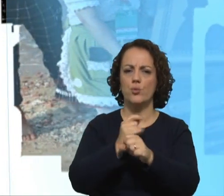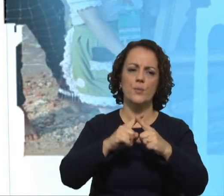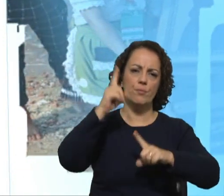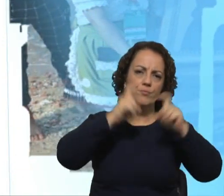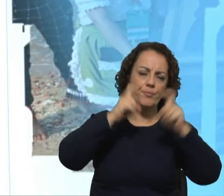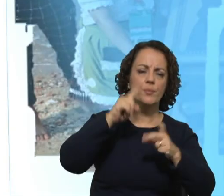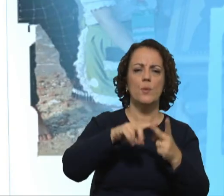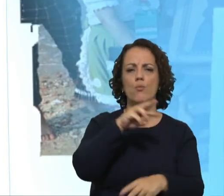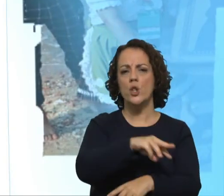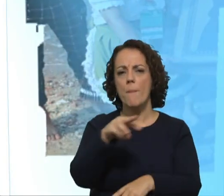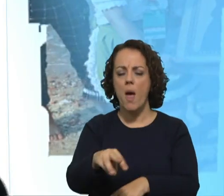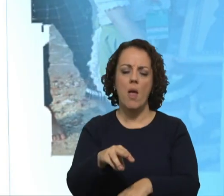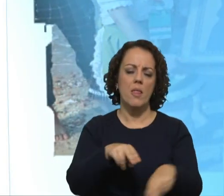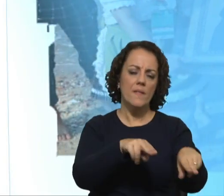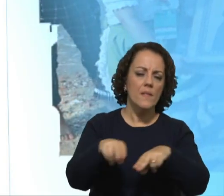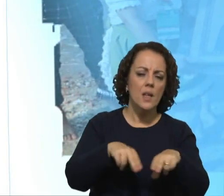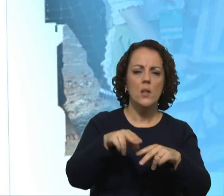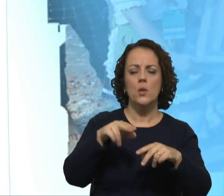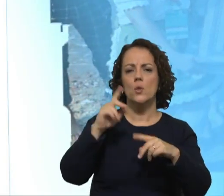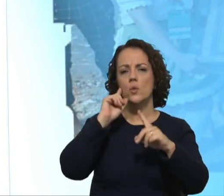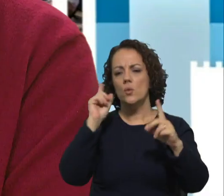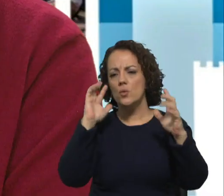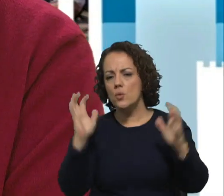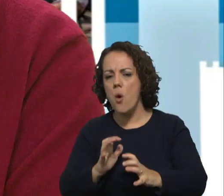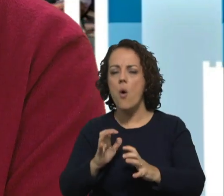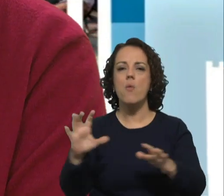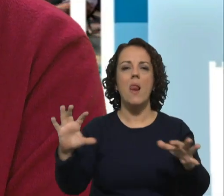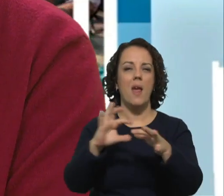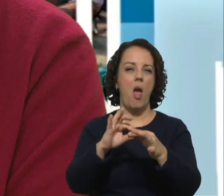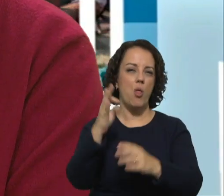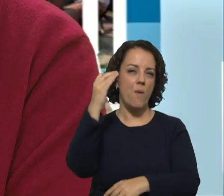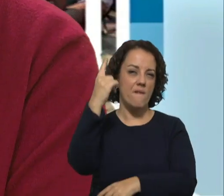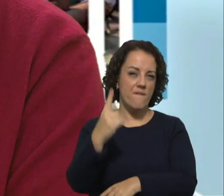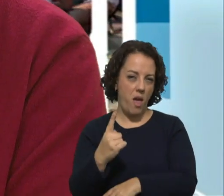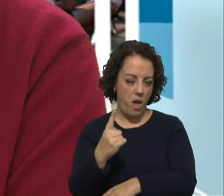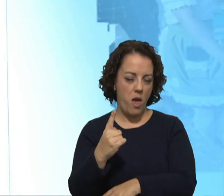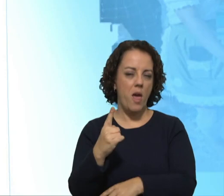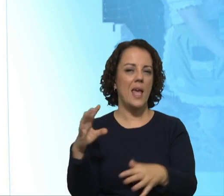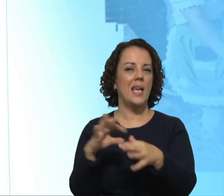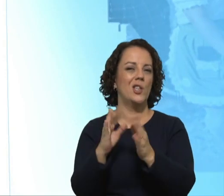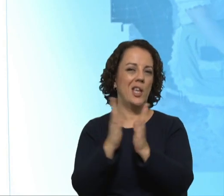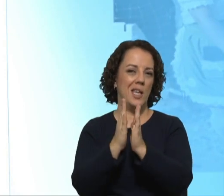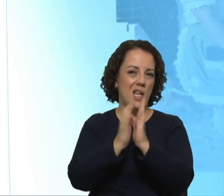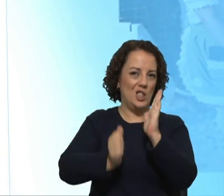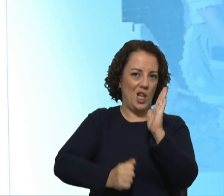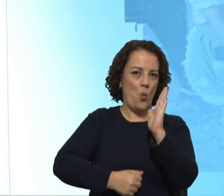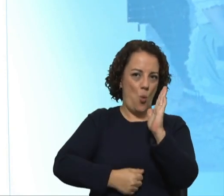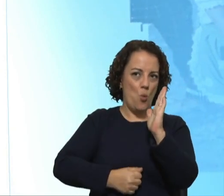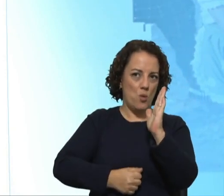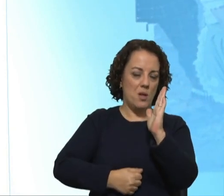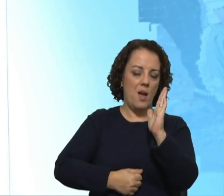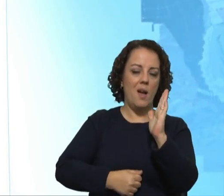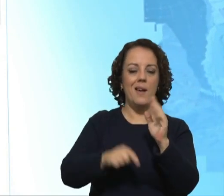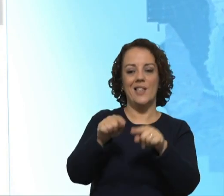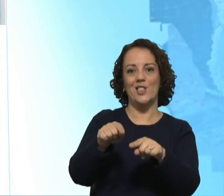do multimédia, nesta relação próxima com a fé e com a Igreja Católica. Esta foi, digamos, uma